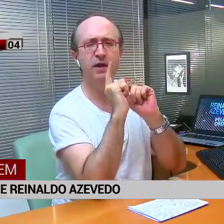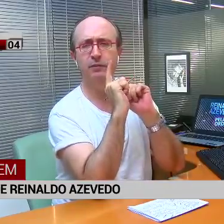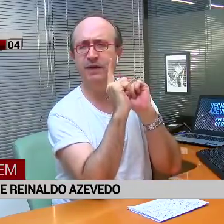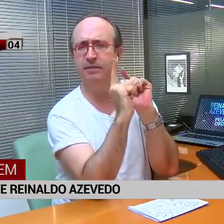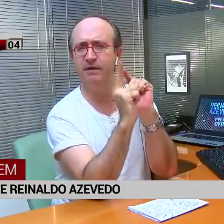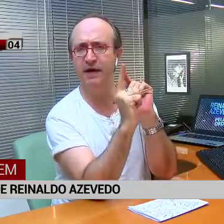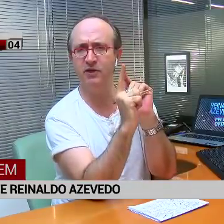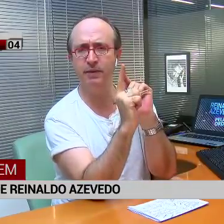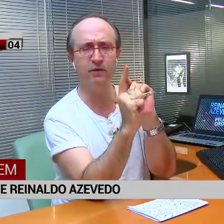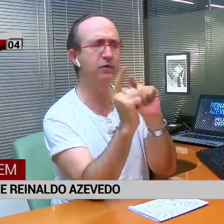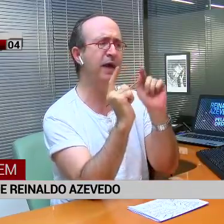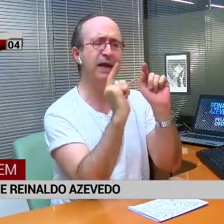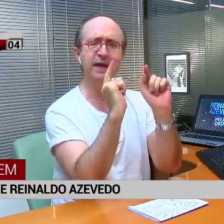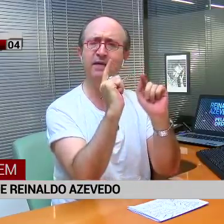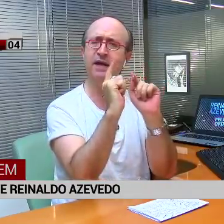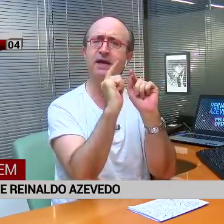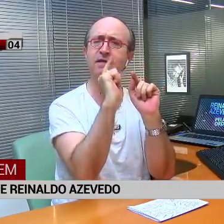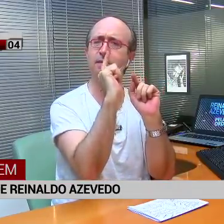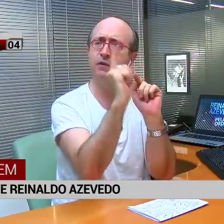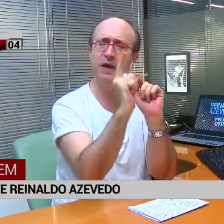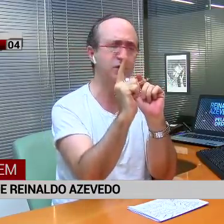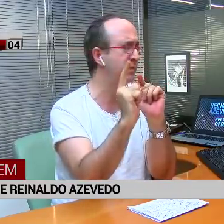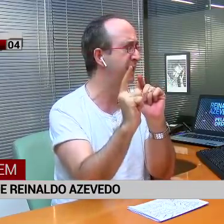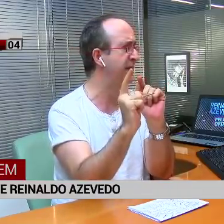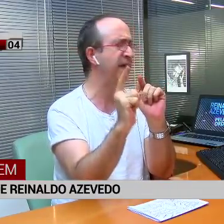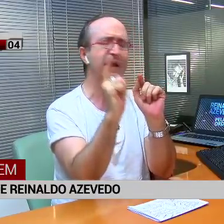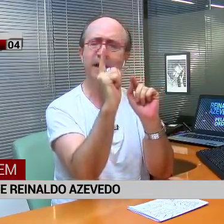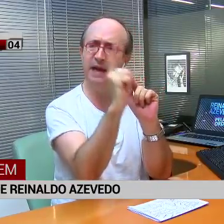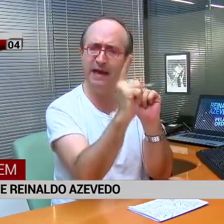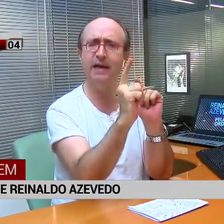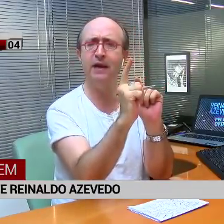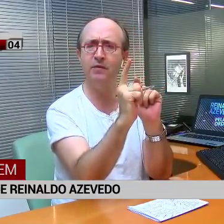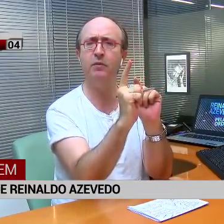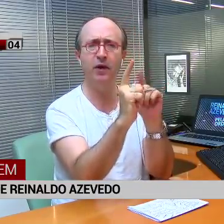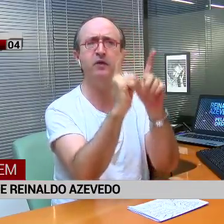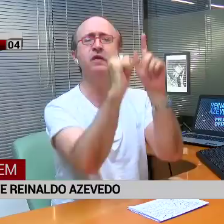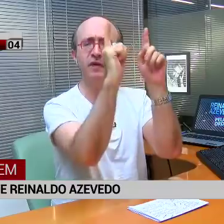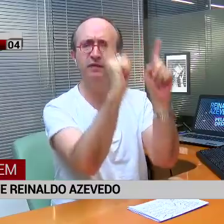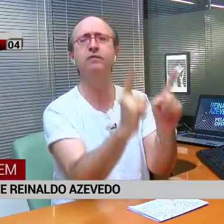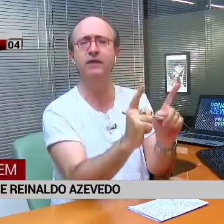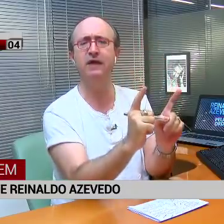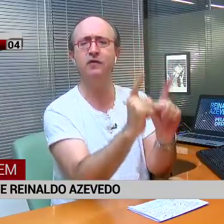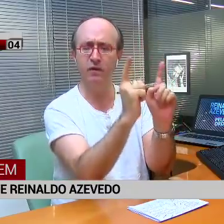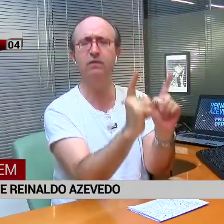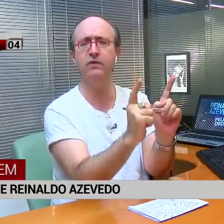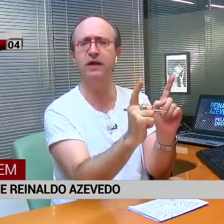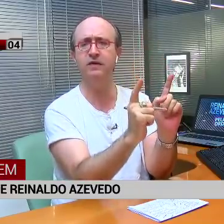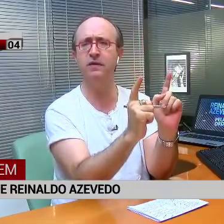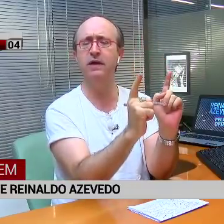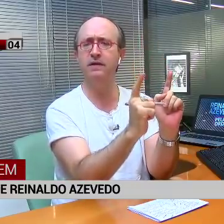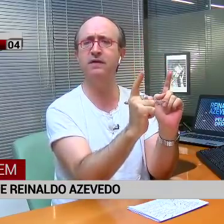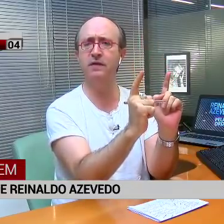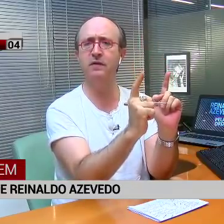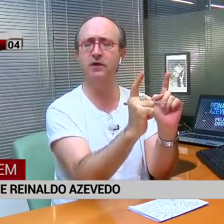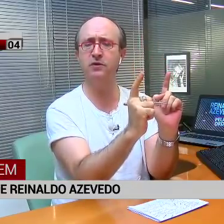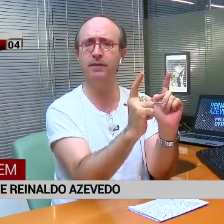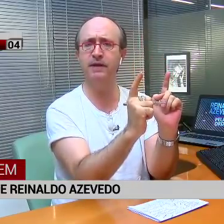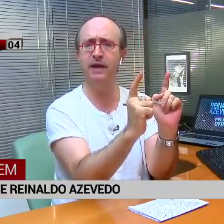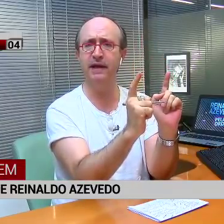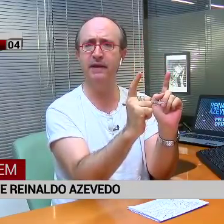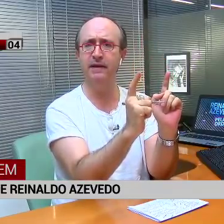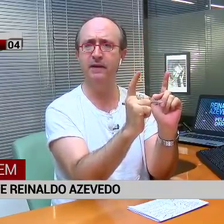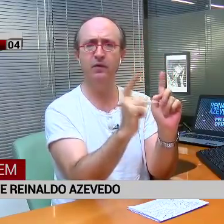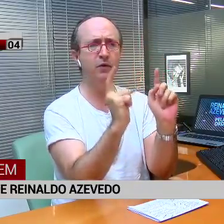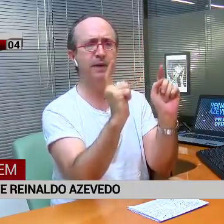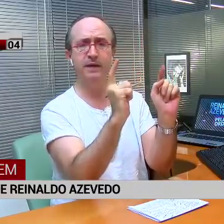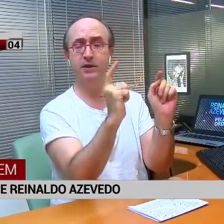nenhum momento eu pedi privilégio para o Lula. Aliás, quem quer saber o que eu acho do PT, leia lá no meu blog, que eu escrevi um texto, um longo texto, dizendo o que eu